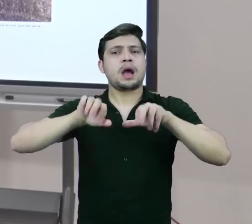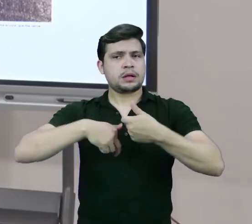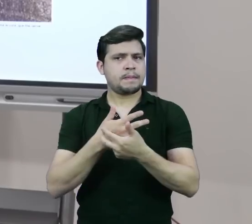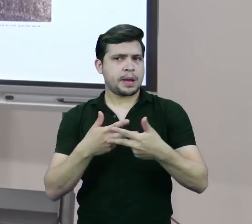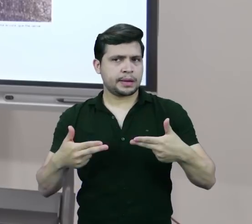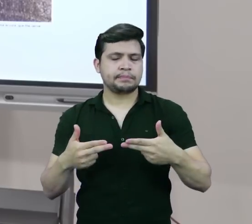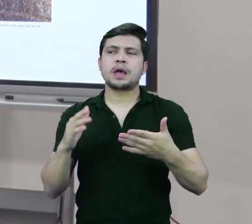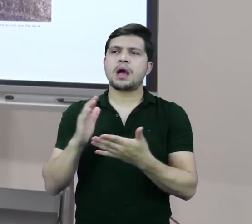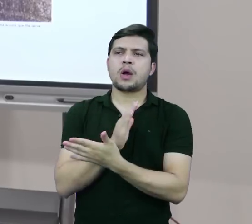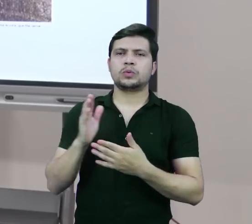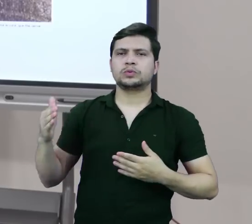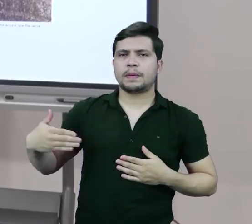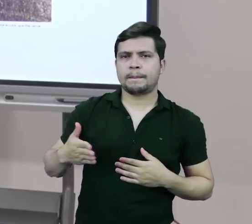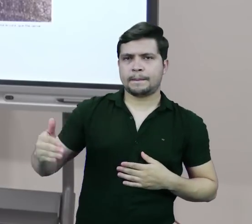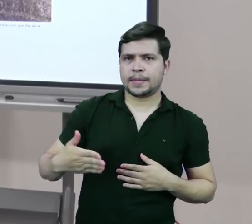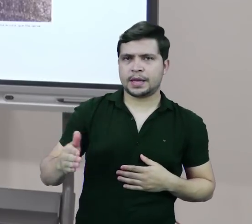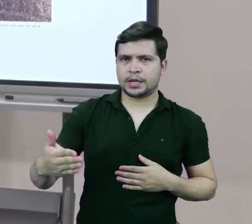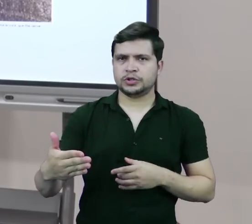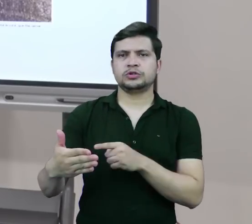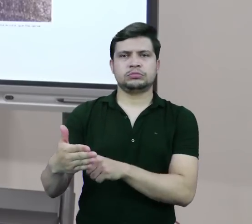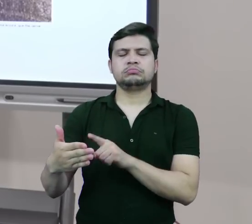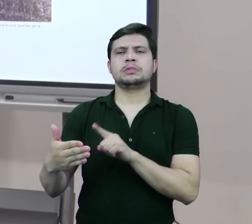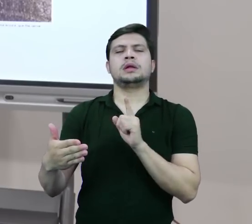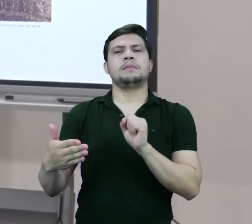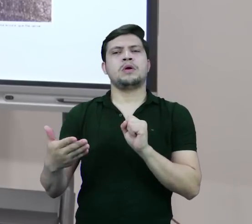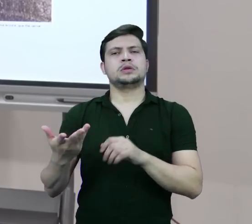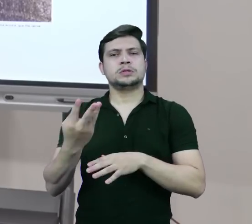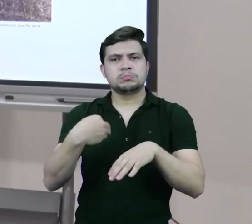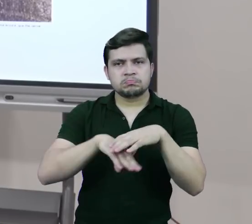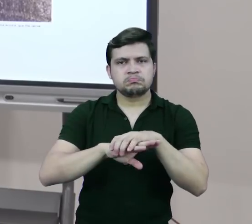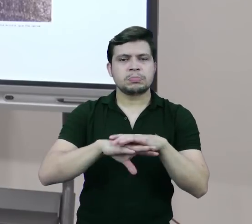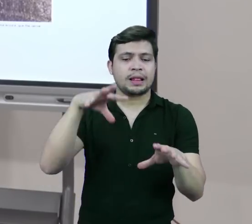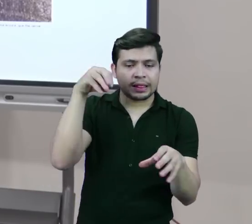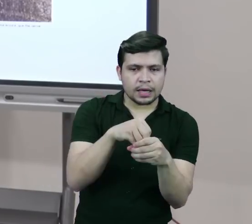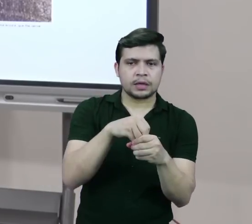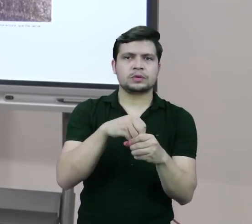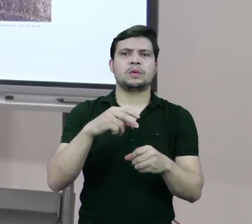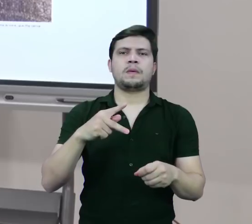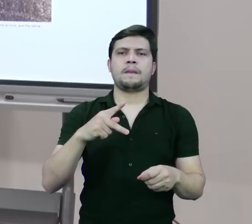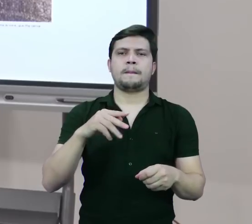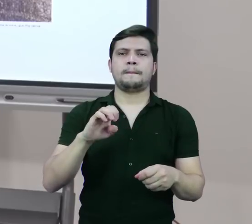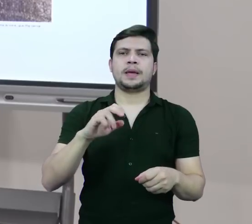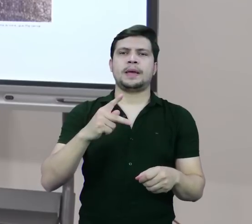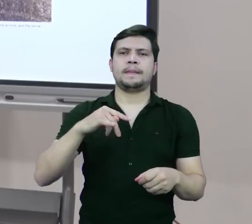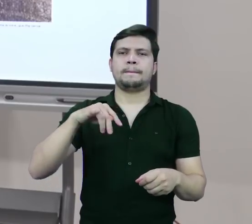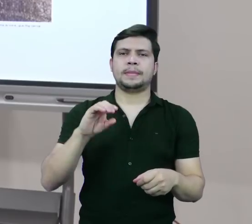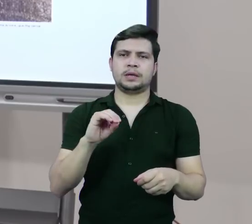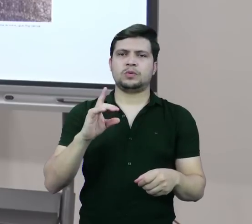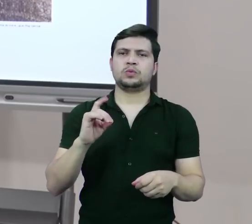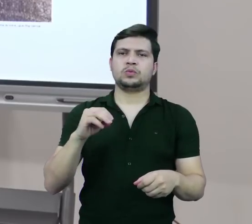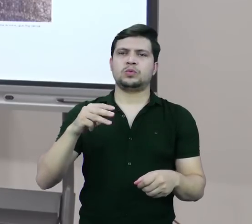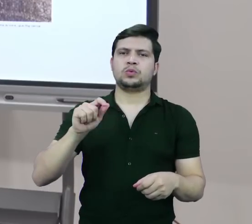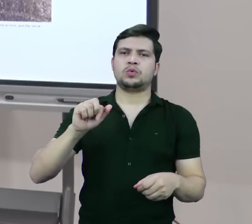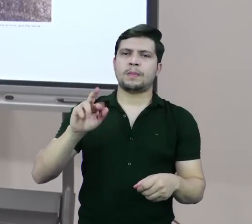Por exemplo, alguns peixes, eles se abrigam dentro do pepino do mar, que é um animal marinho, né? E encontram ali esse abrigo,